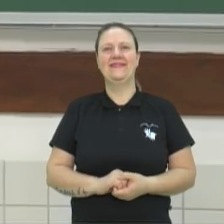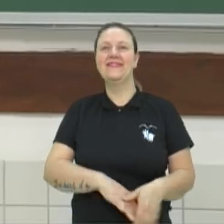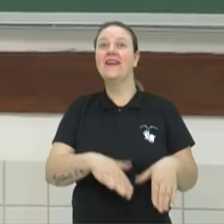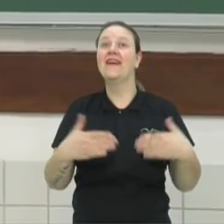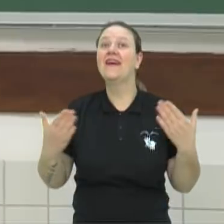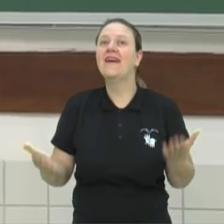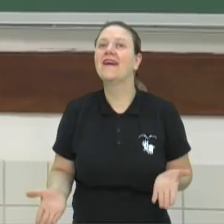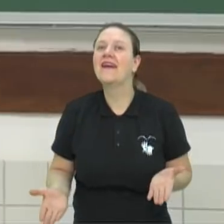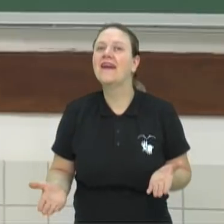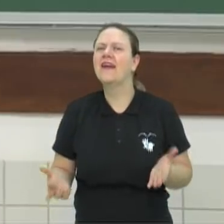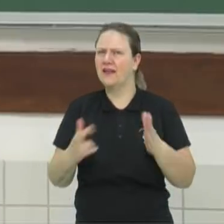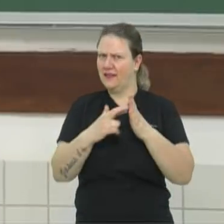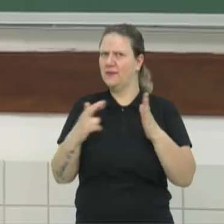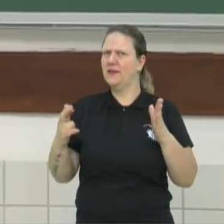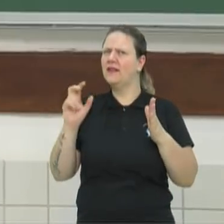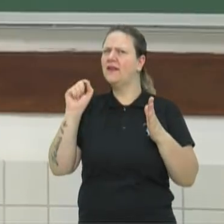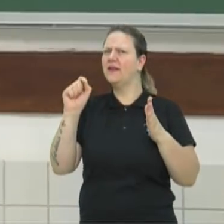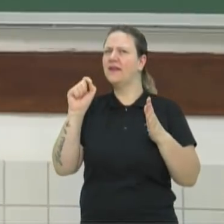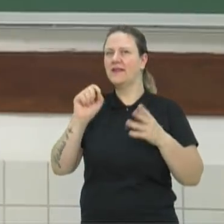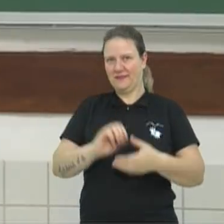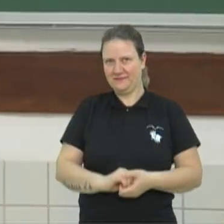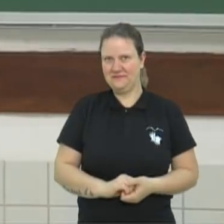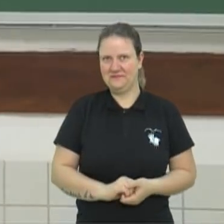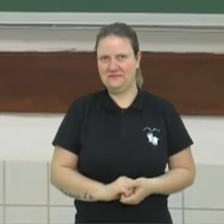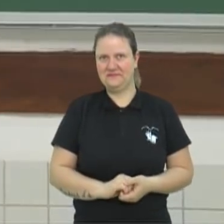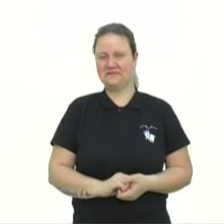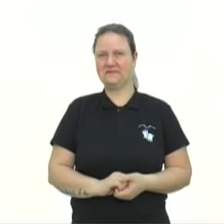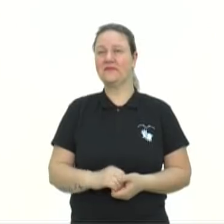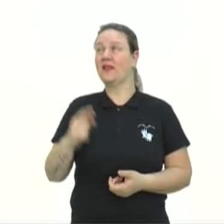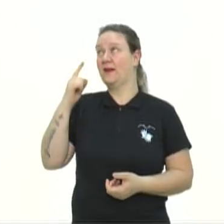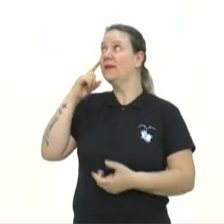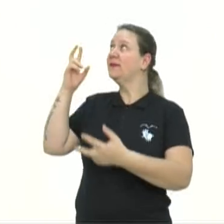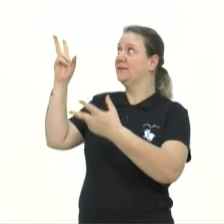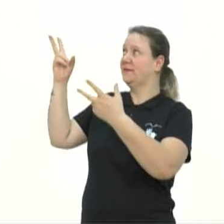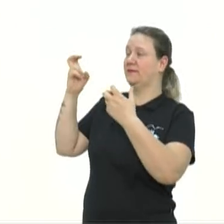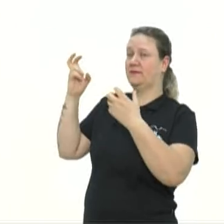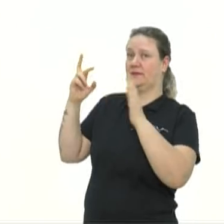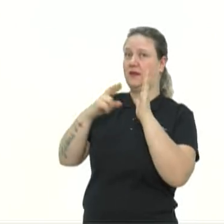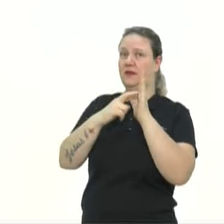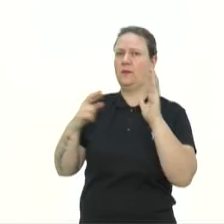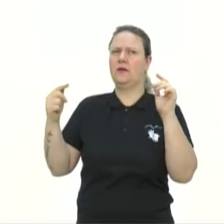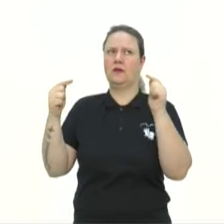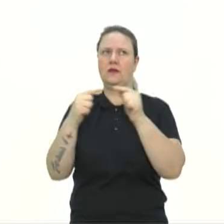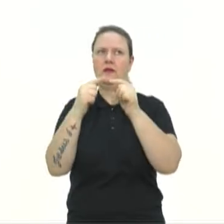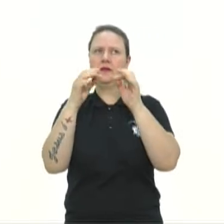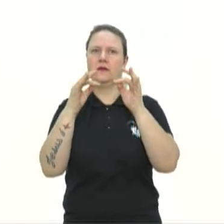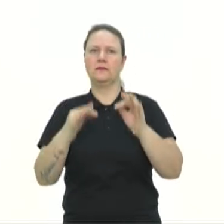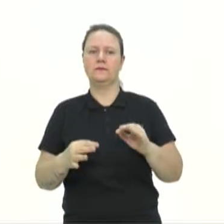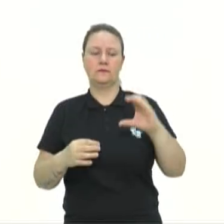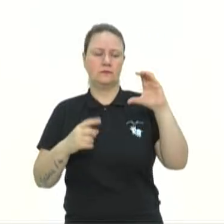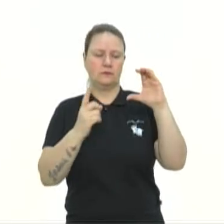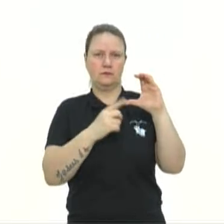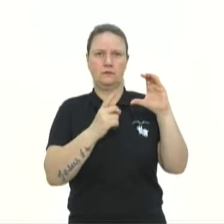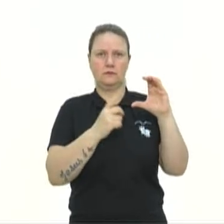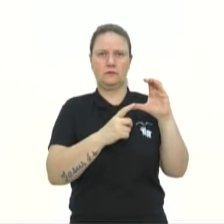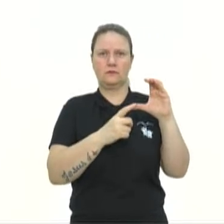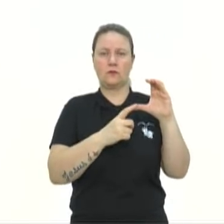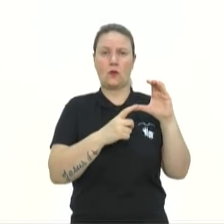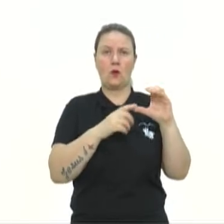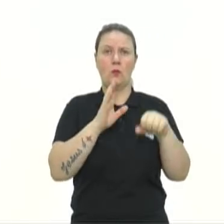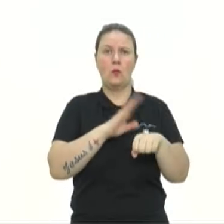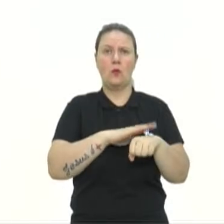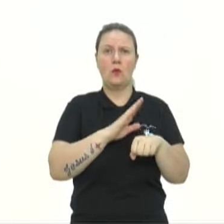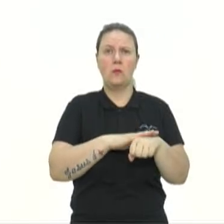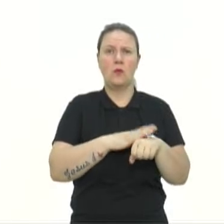que você respondeu? Vamos ver aqui? A resposta correta é a letra C. Quando consumo sal, meu